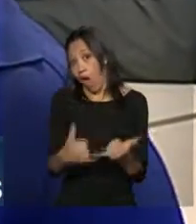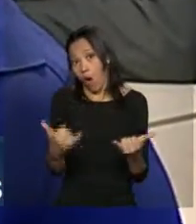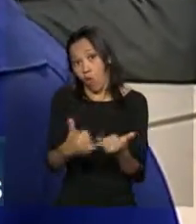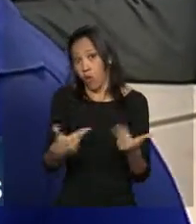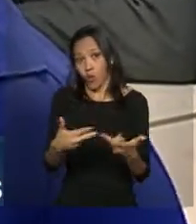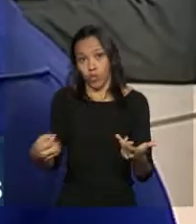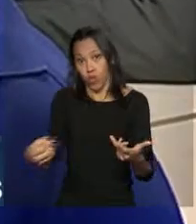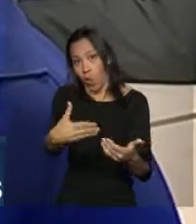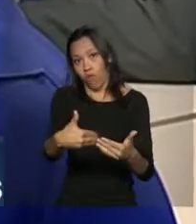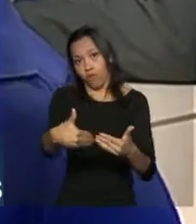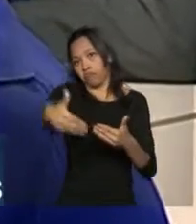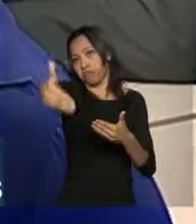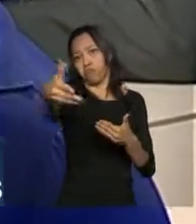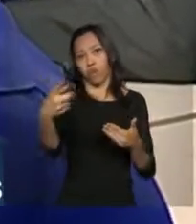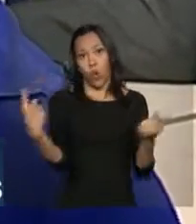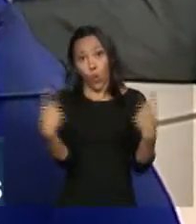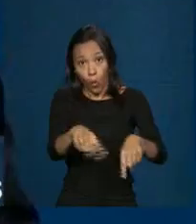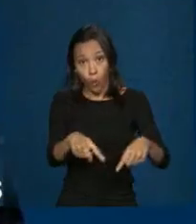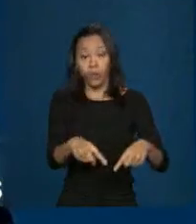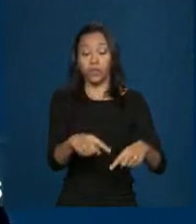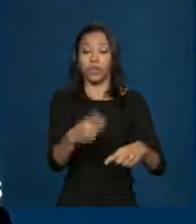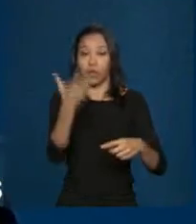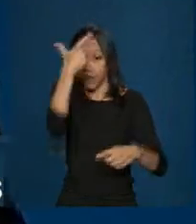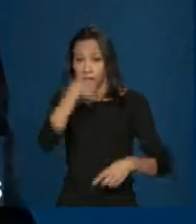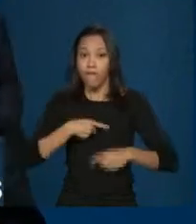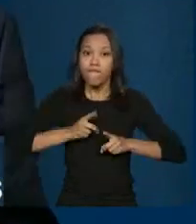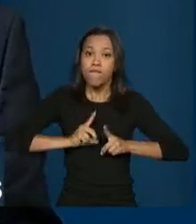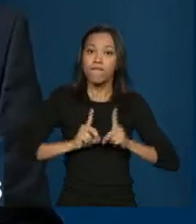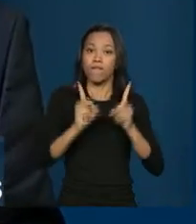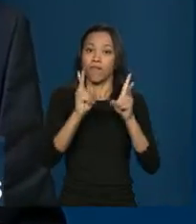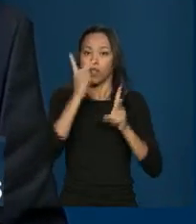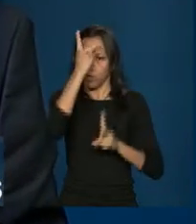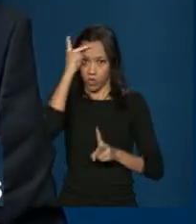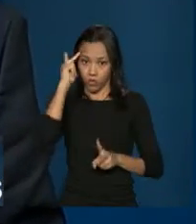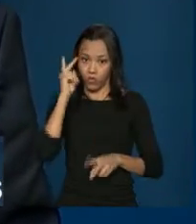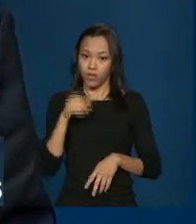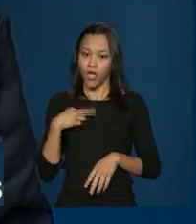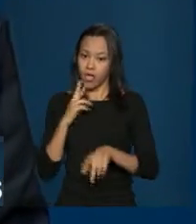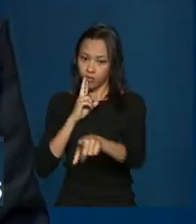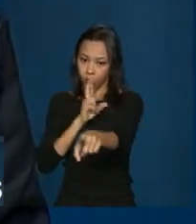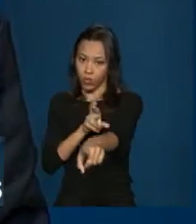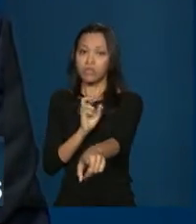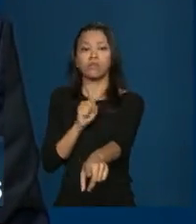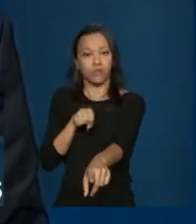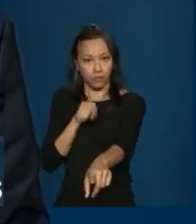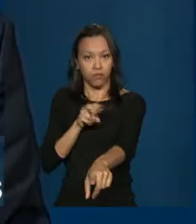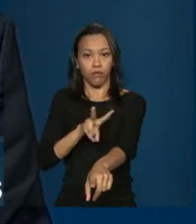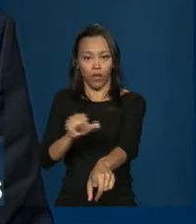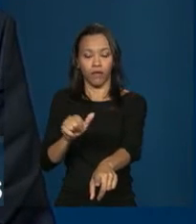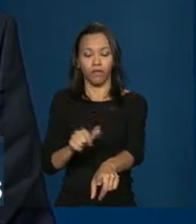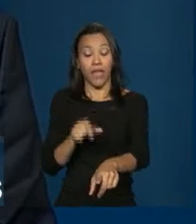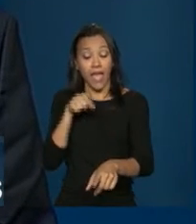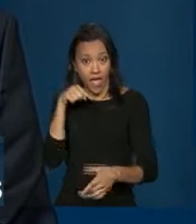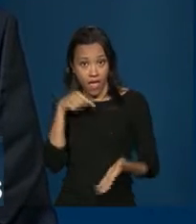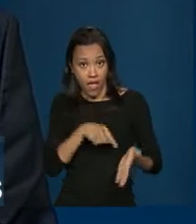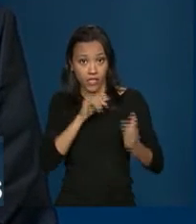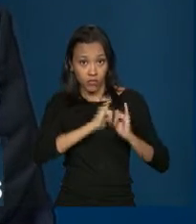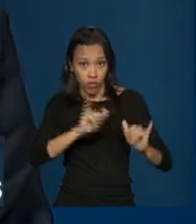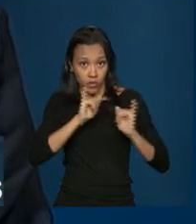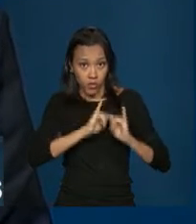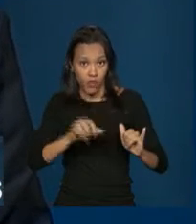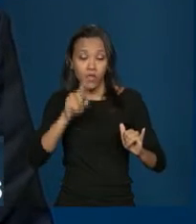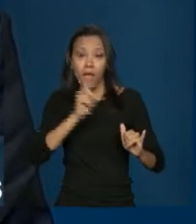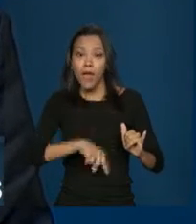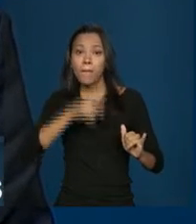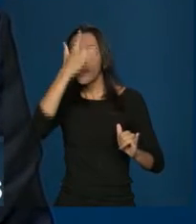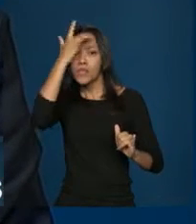vir para o enfrentamento do tráfico? Letícia, respondendo sua primeira pergunta, sim. Esses são dados referentes a